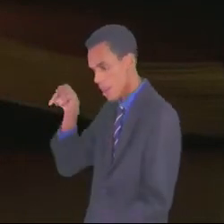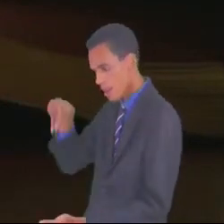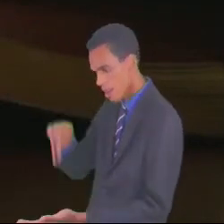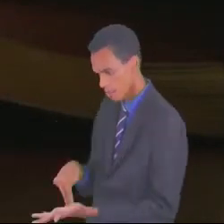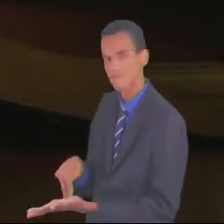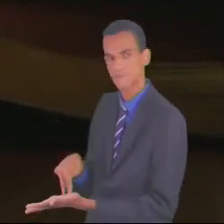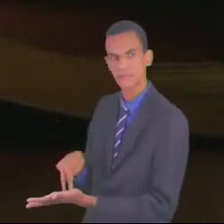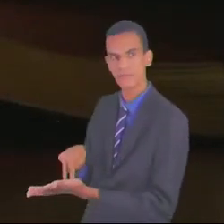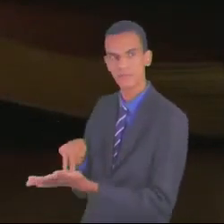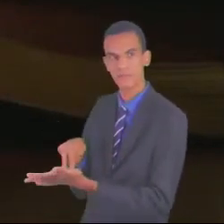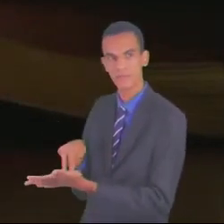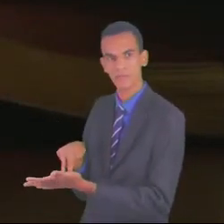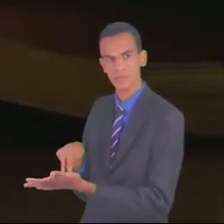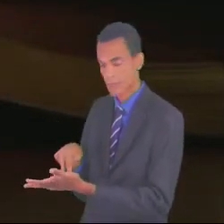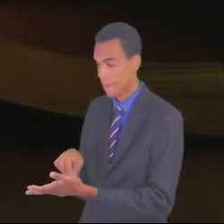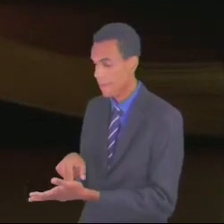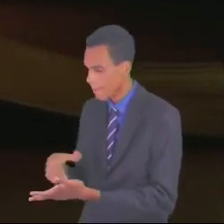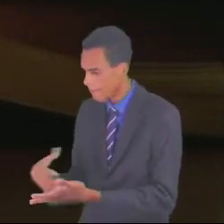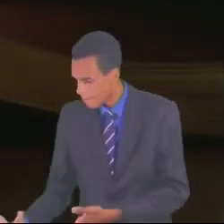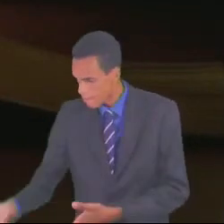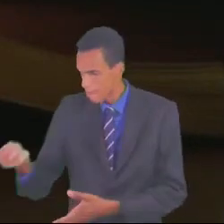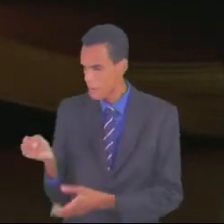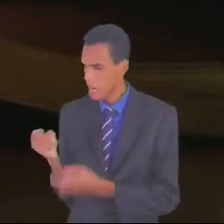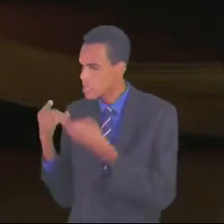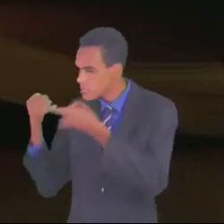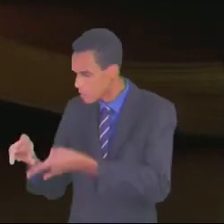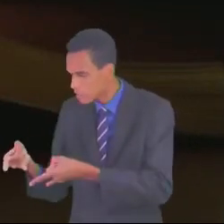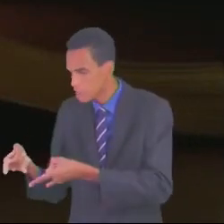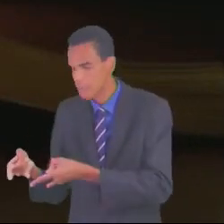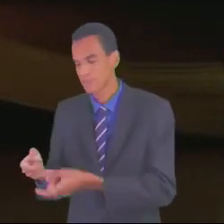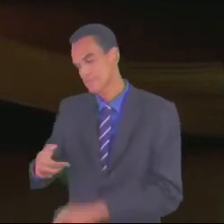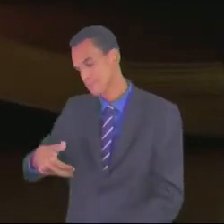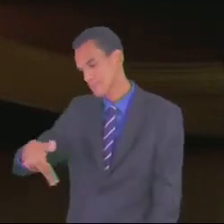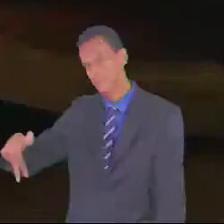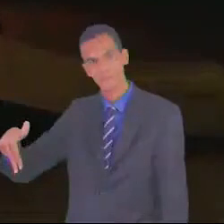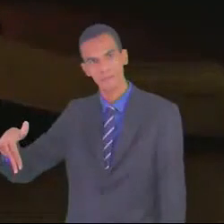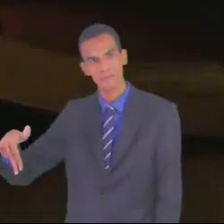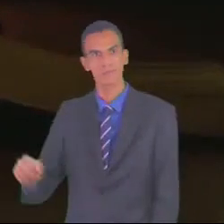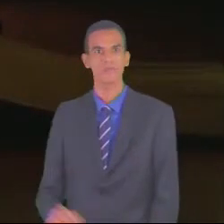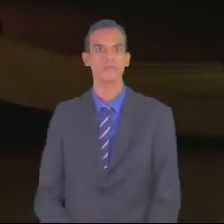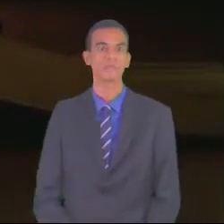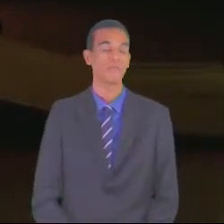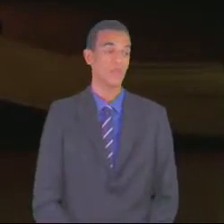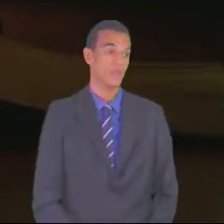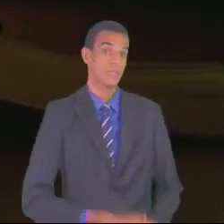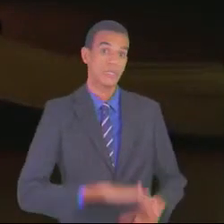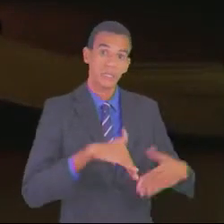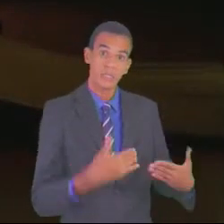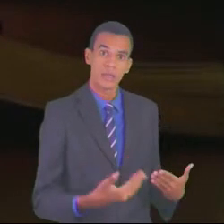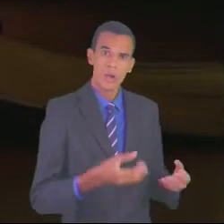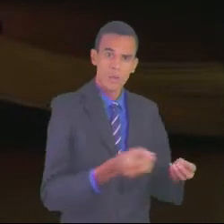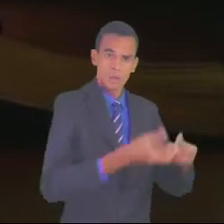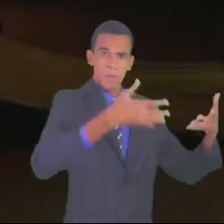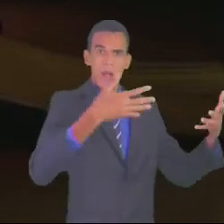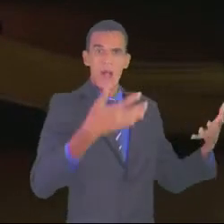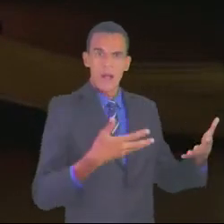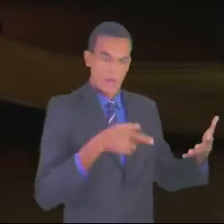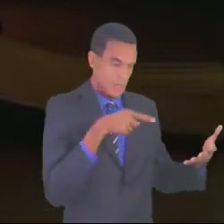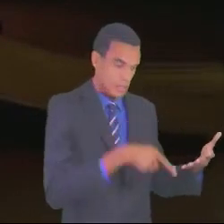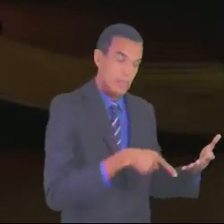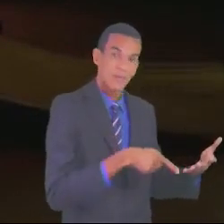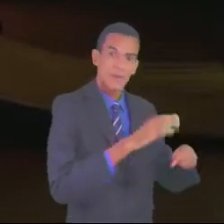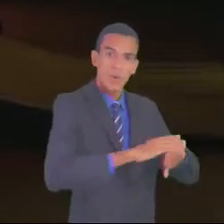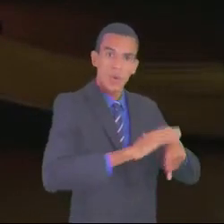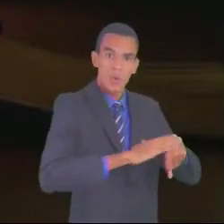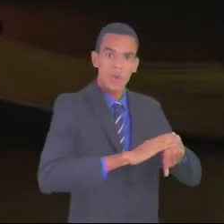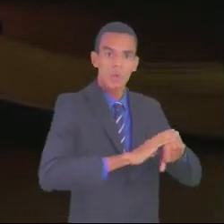levanta-te, toma o teu leito e anda. Logo aquele homem ficou